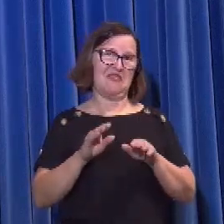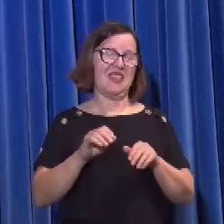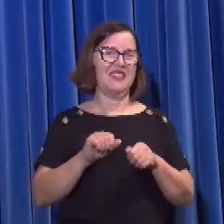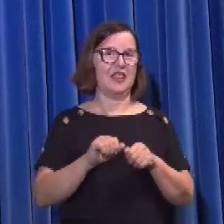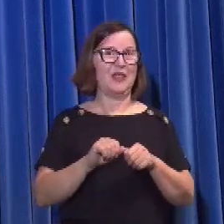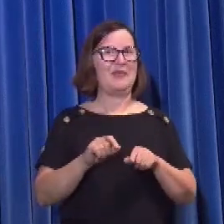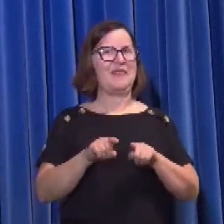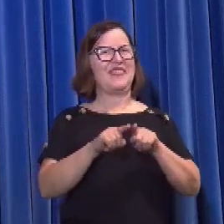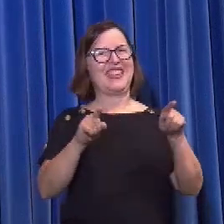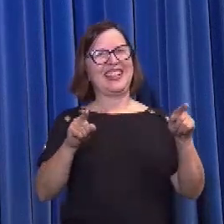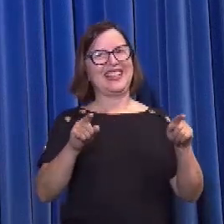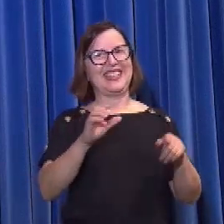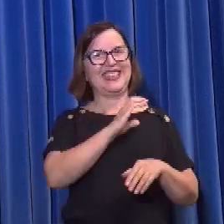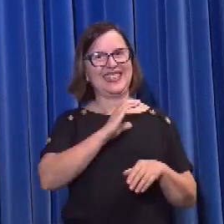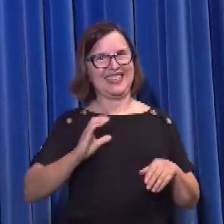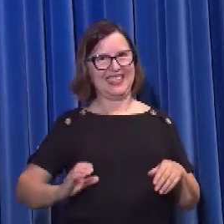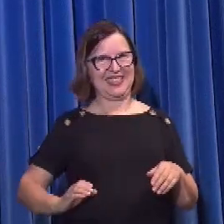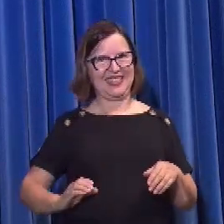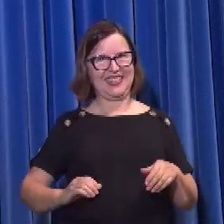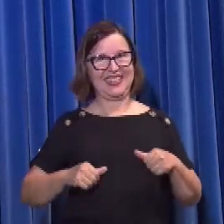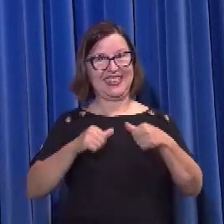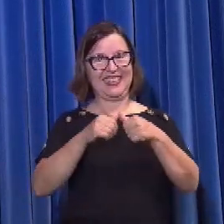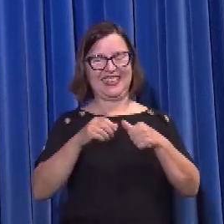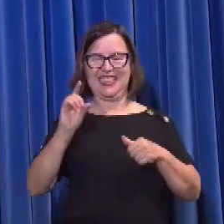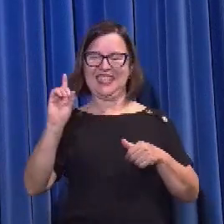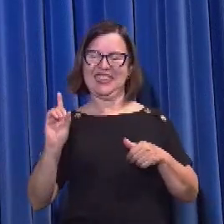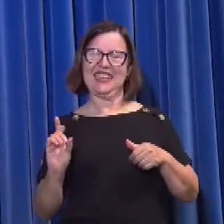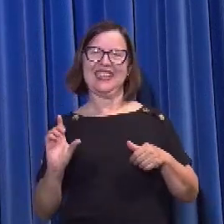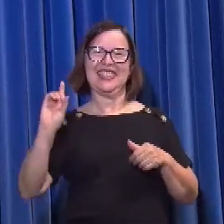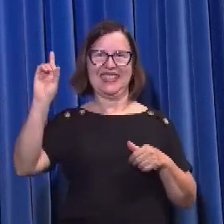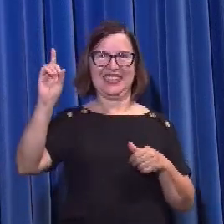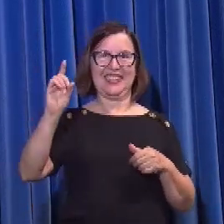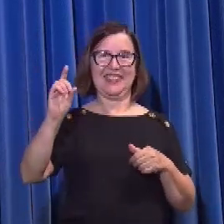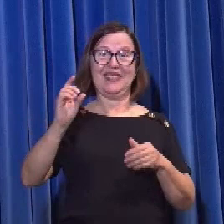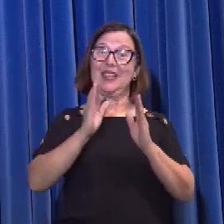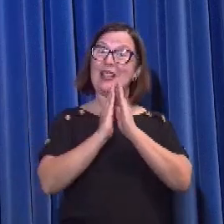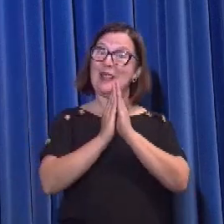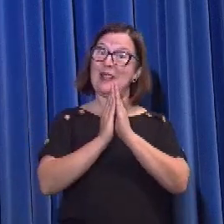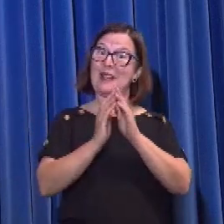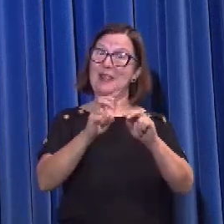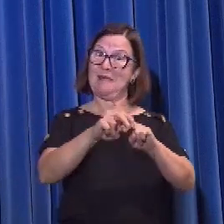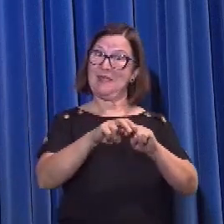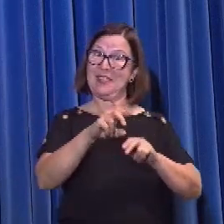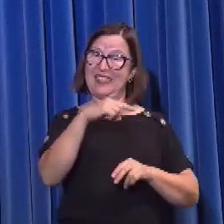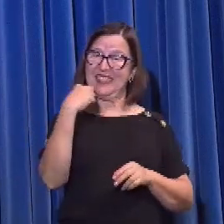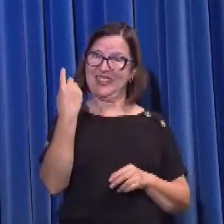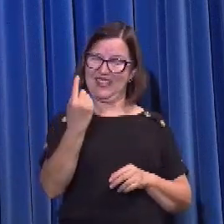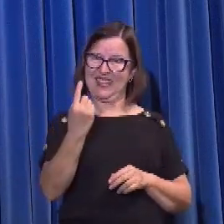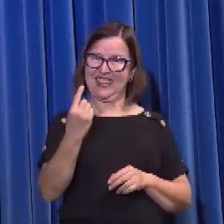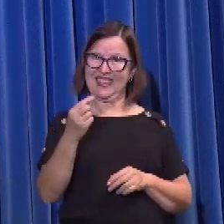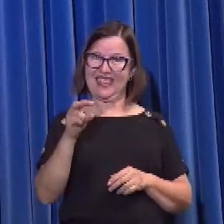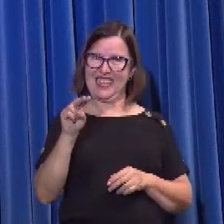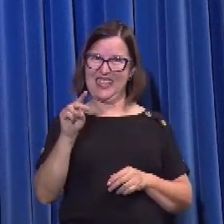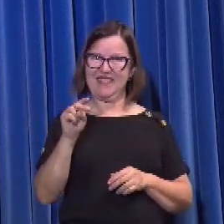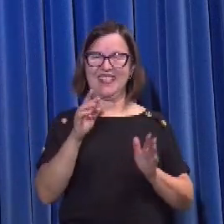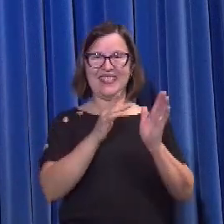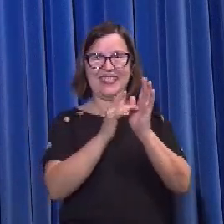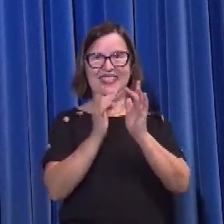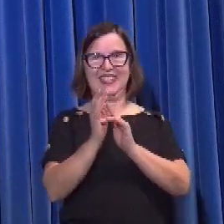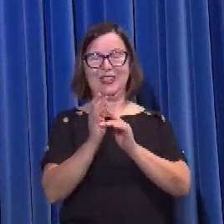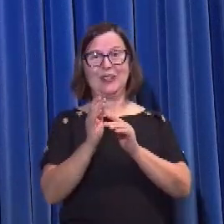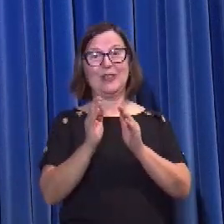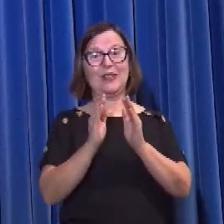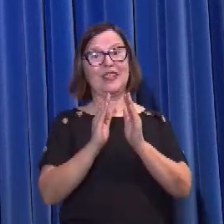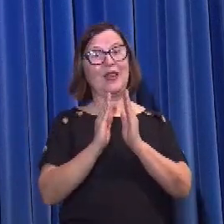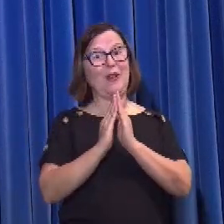e intercede por nós. Assim como Jesus Cristo fez por Pedro. Nós acabamos de ler aqui. Para